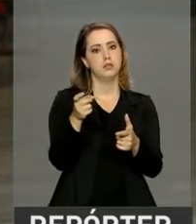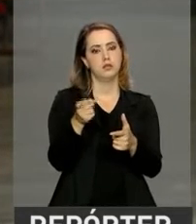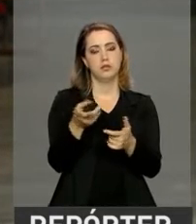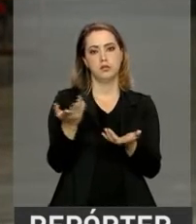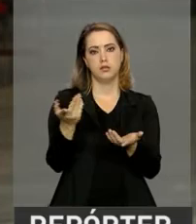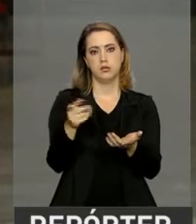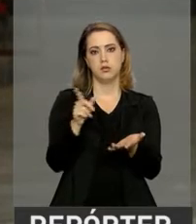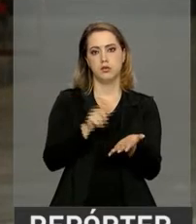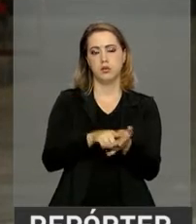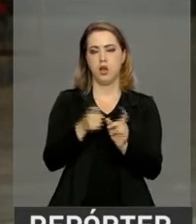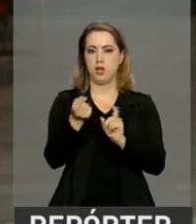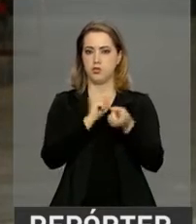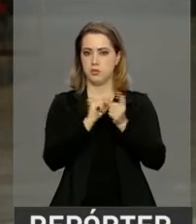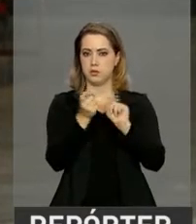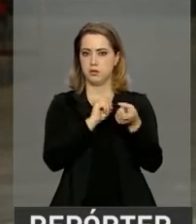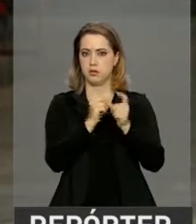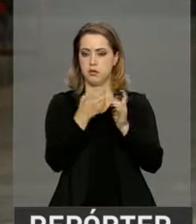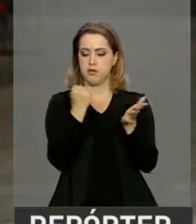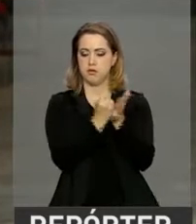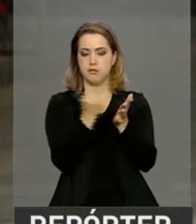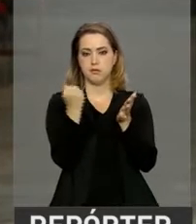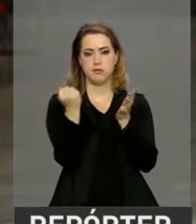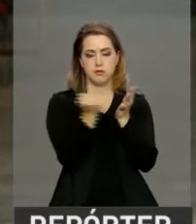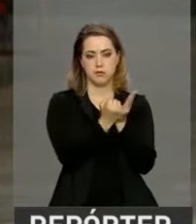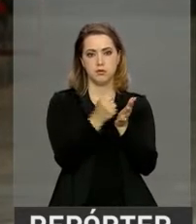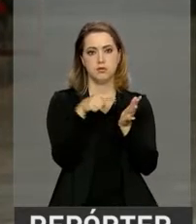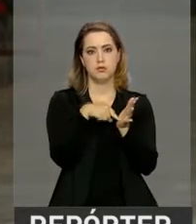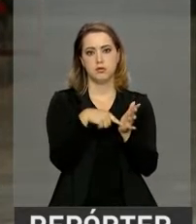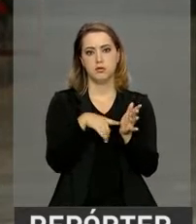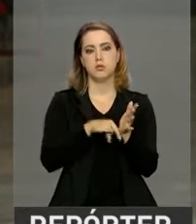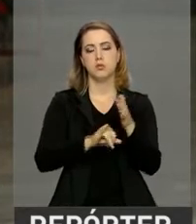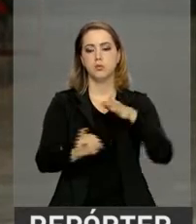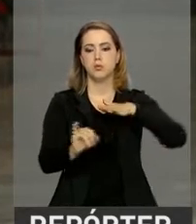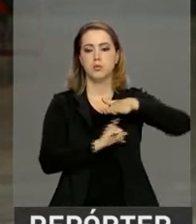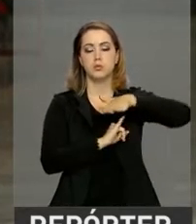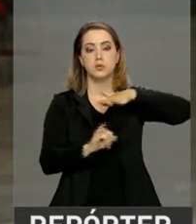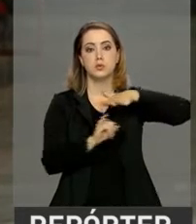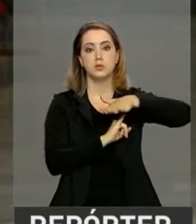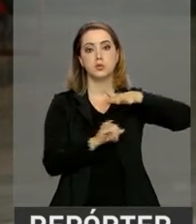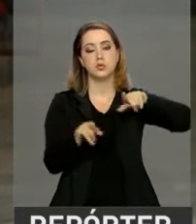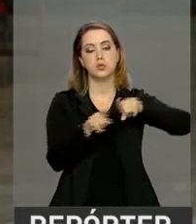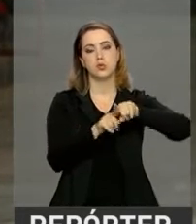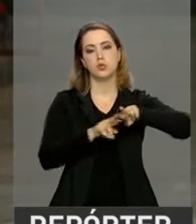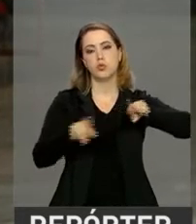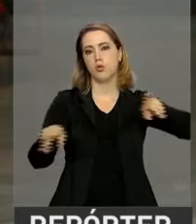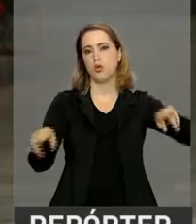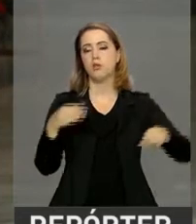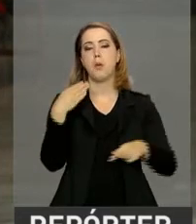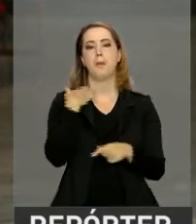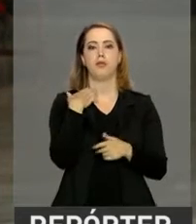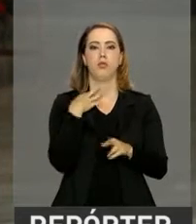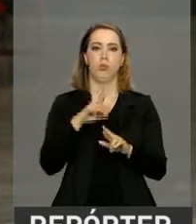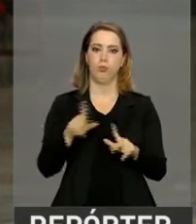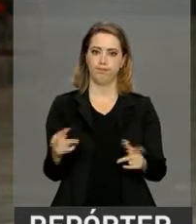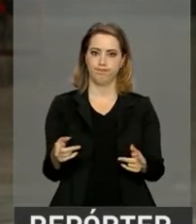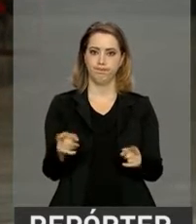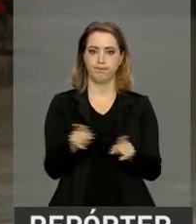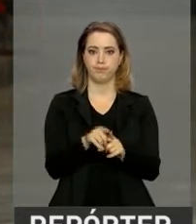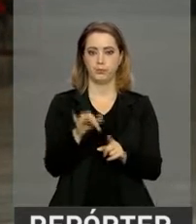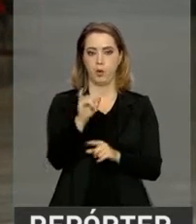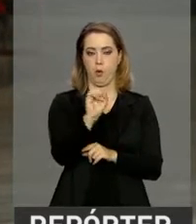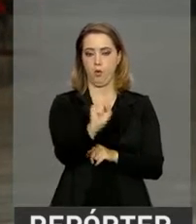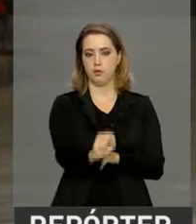serviços de administração de contratos feitos por instituições financeiras ao fundo de financiamento estudantil o